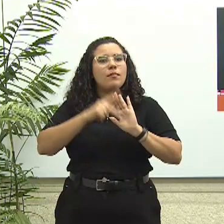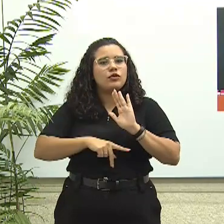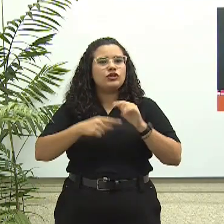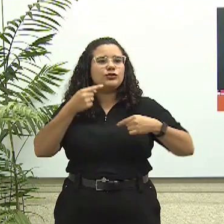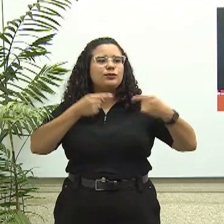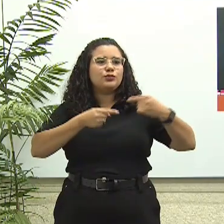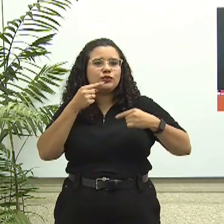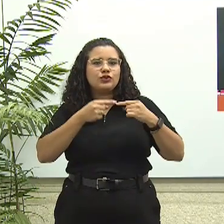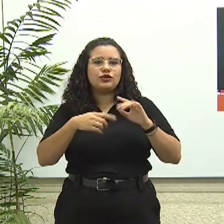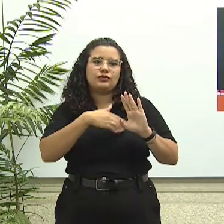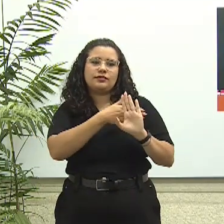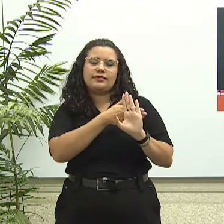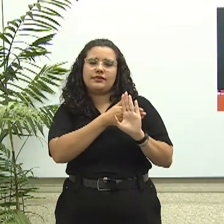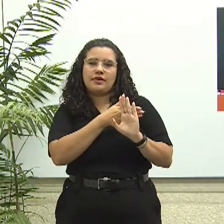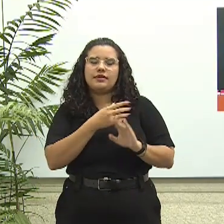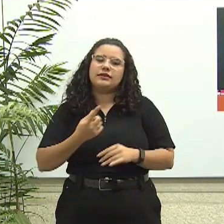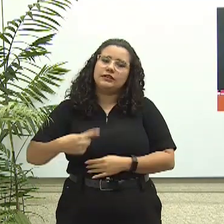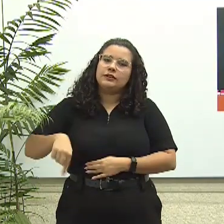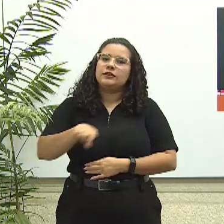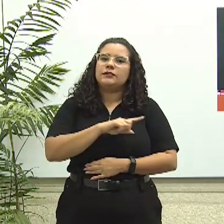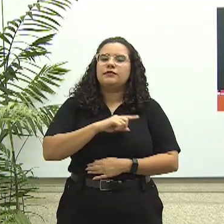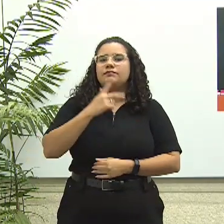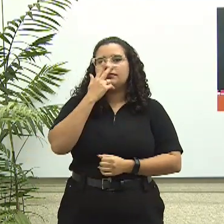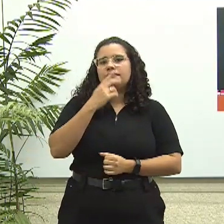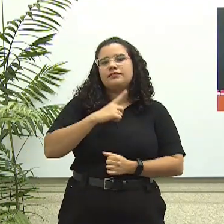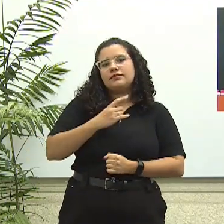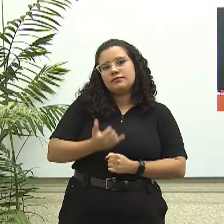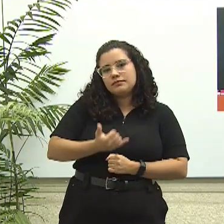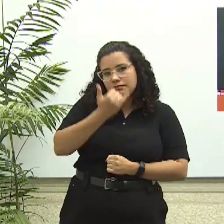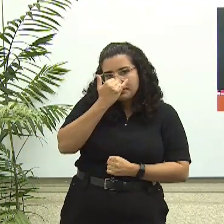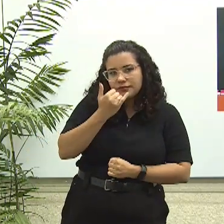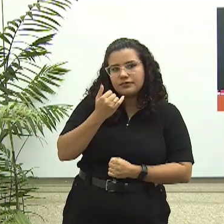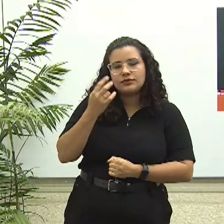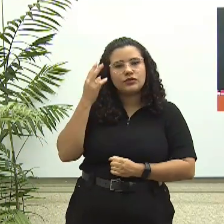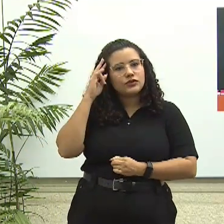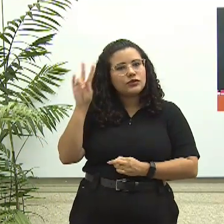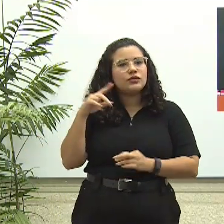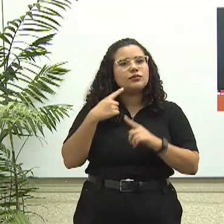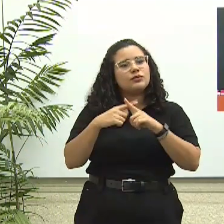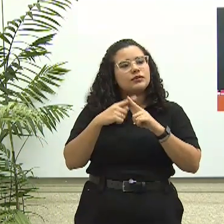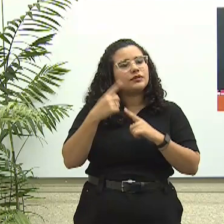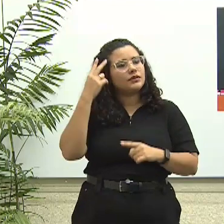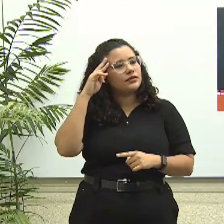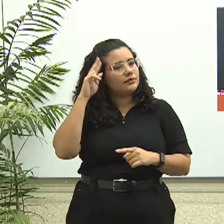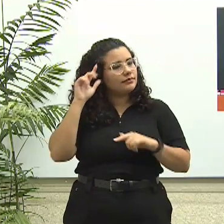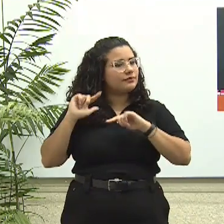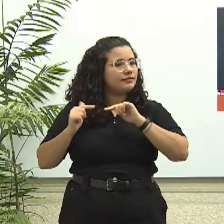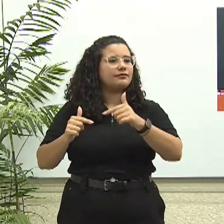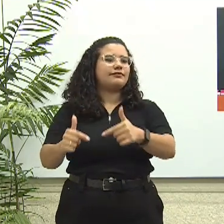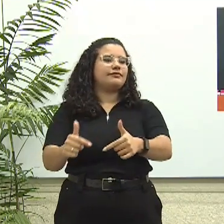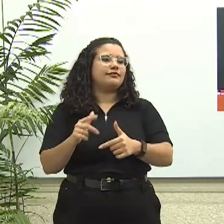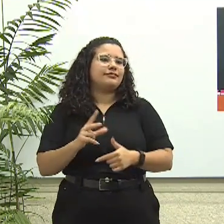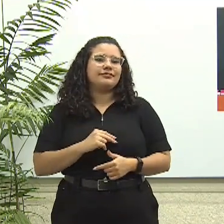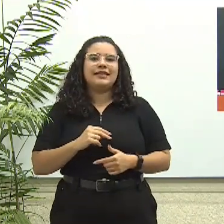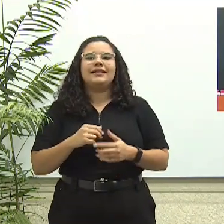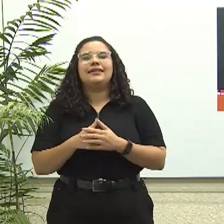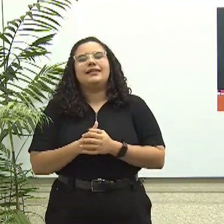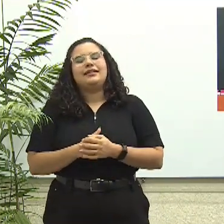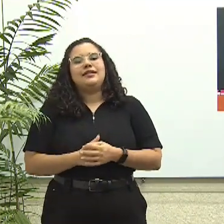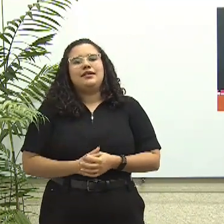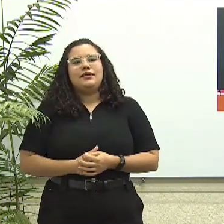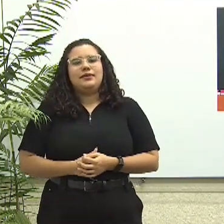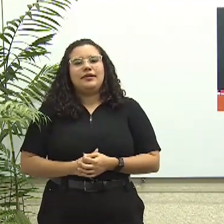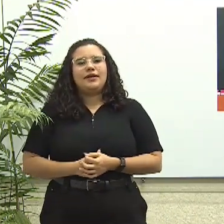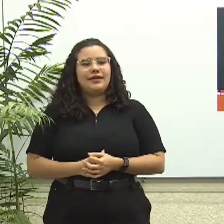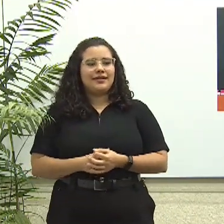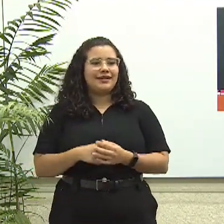por trás e a gente cai nas histórias achando que a narrativa convence sem sem né fazer